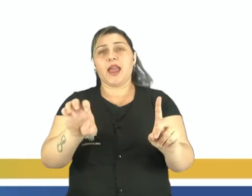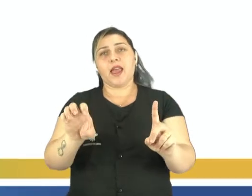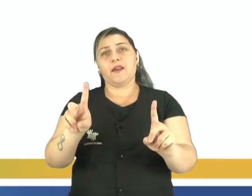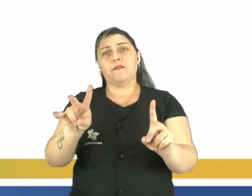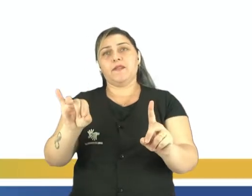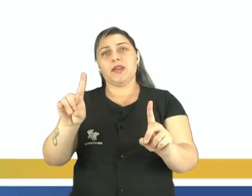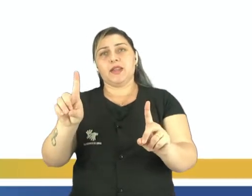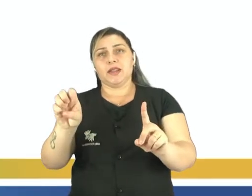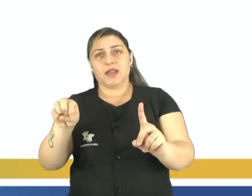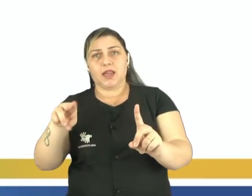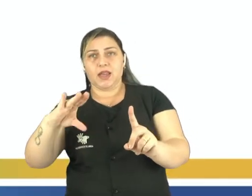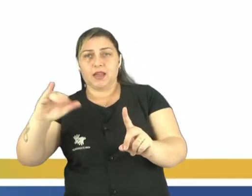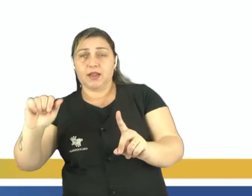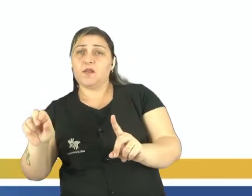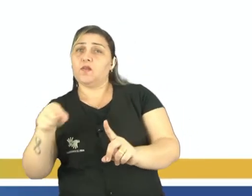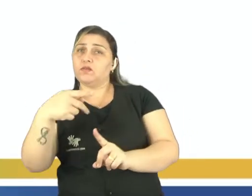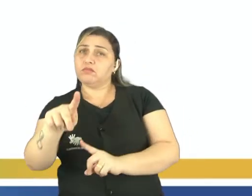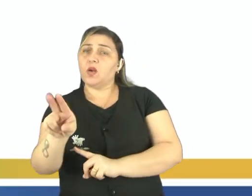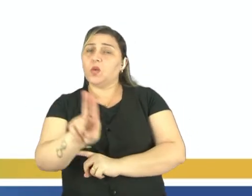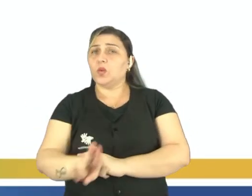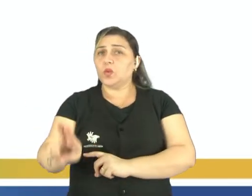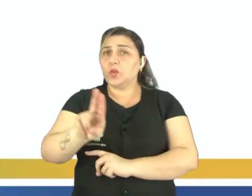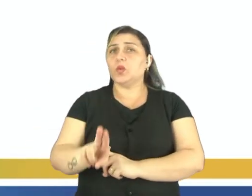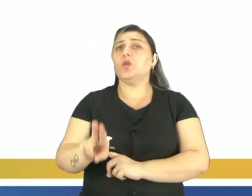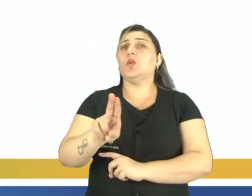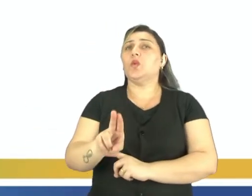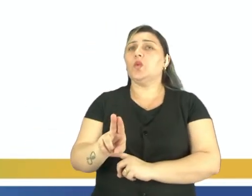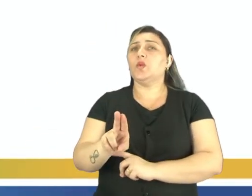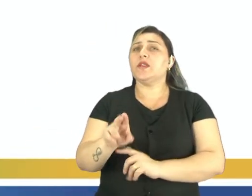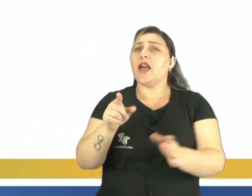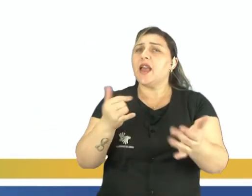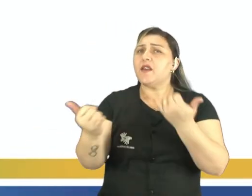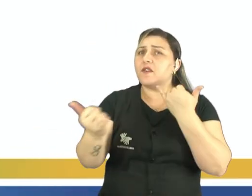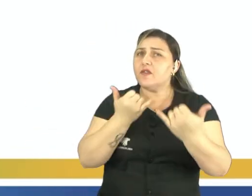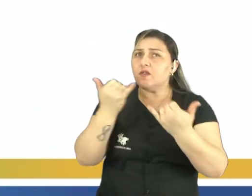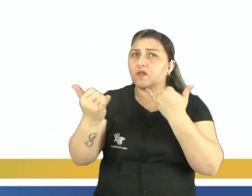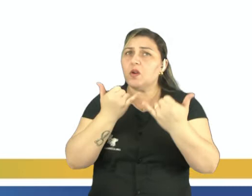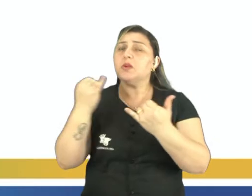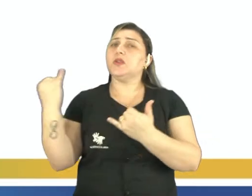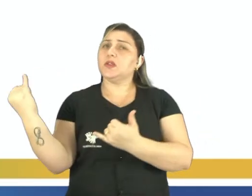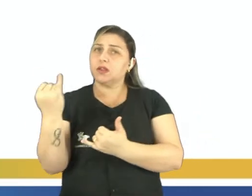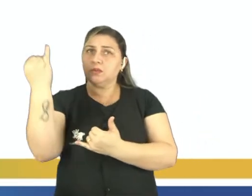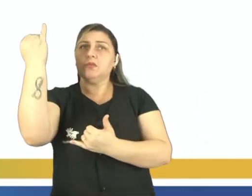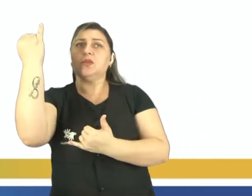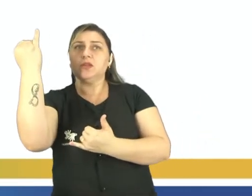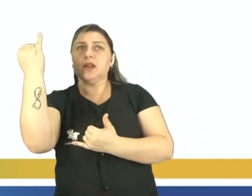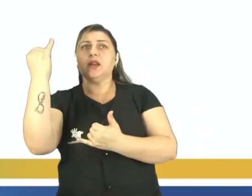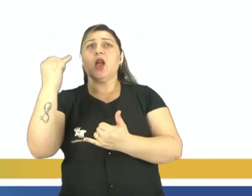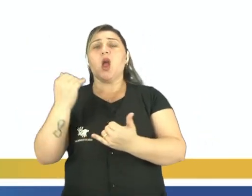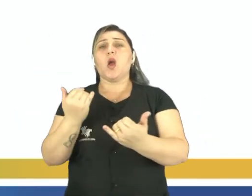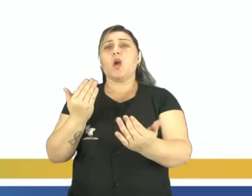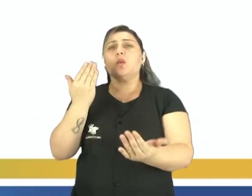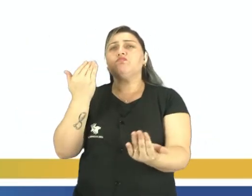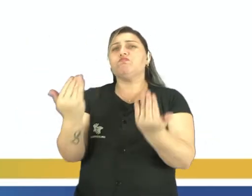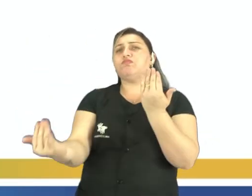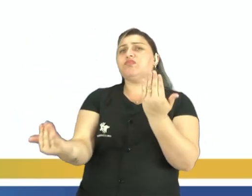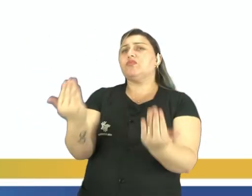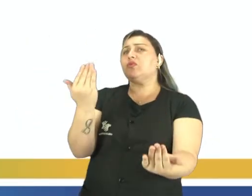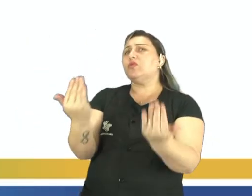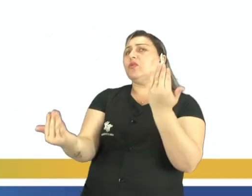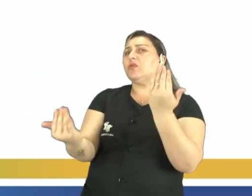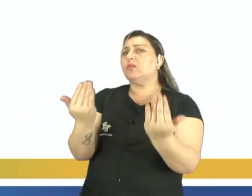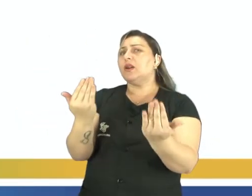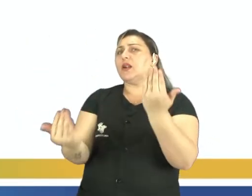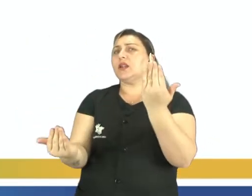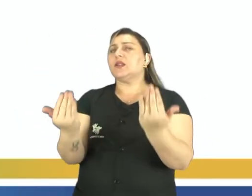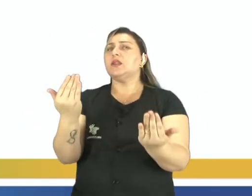Evidência, quando você usa aí dados considerados relevantes, importantes. Comparação, o nome já diz tudo,